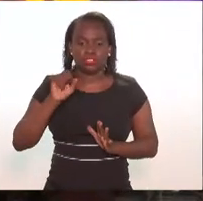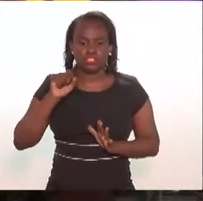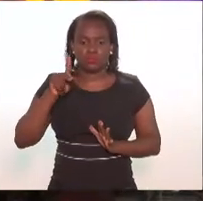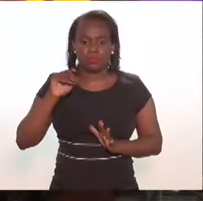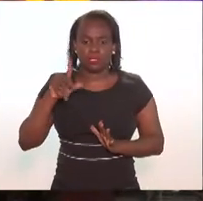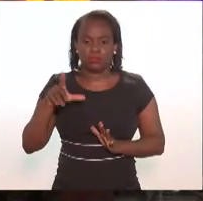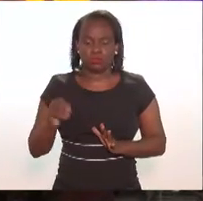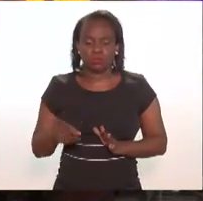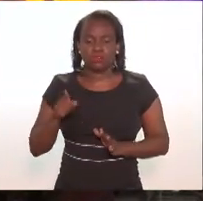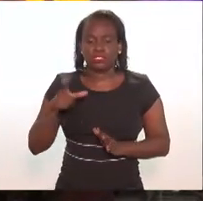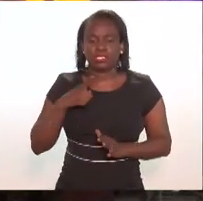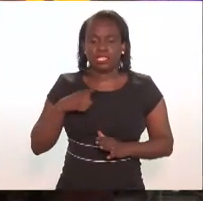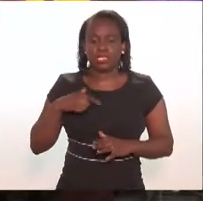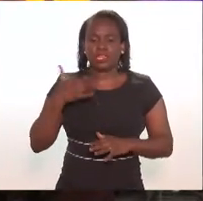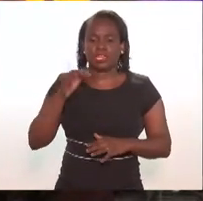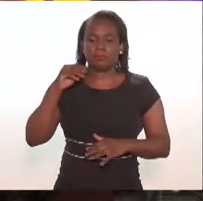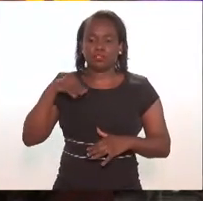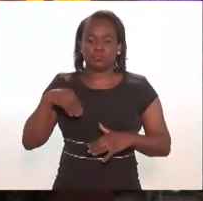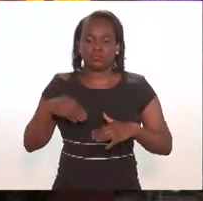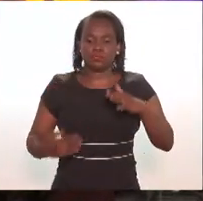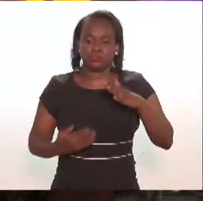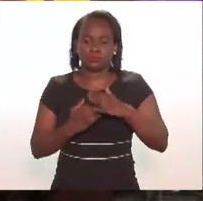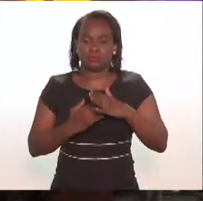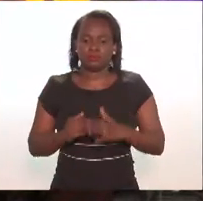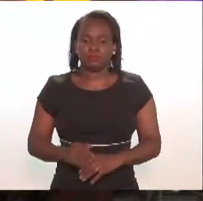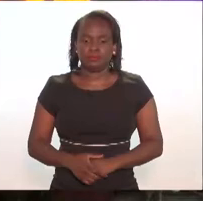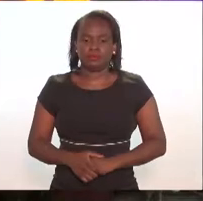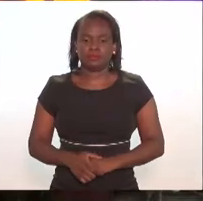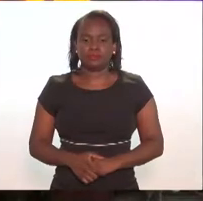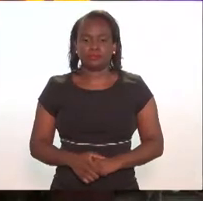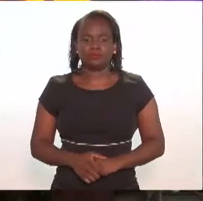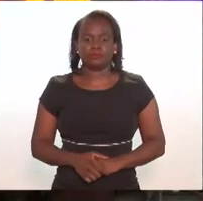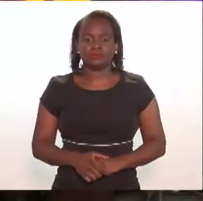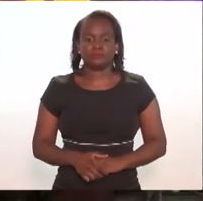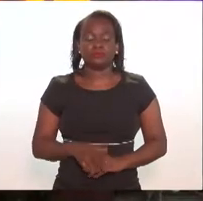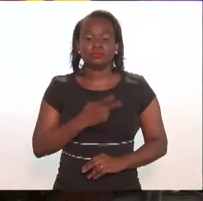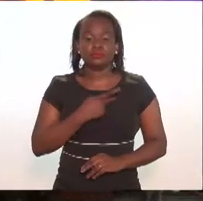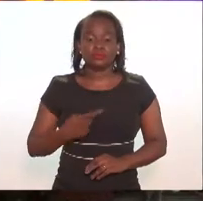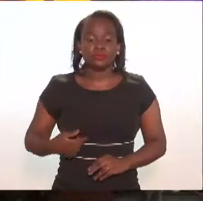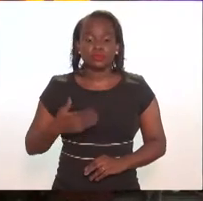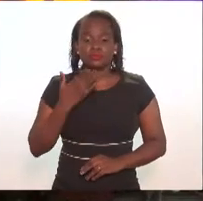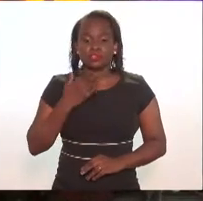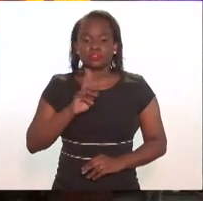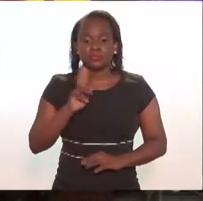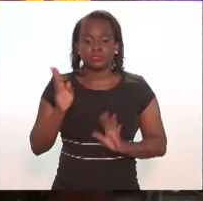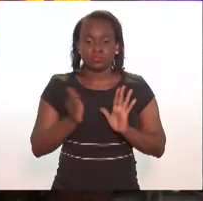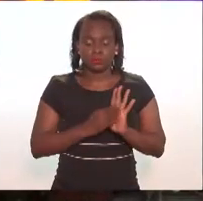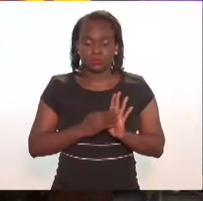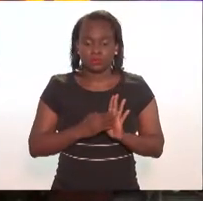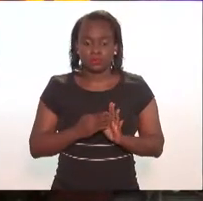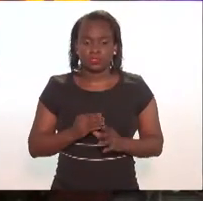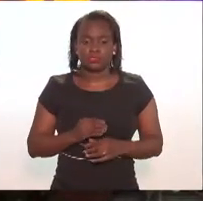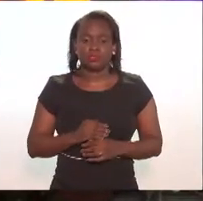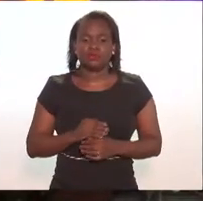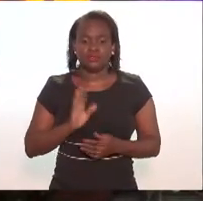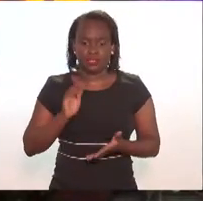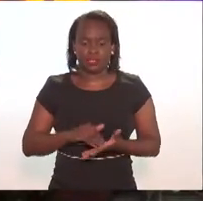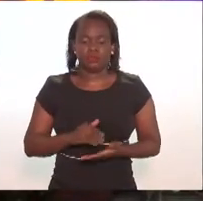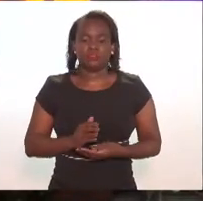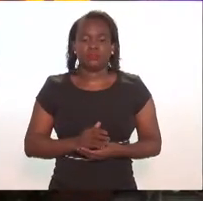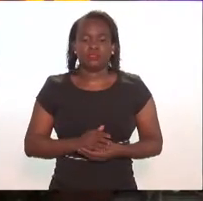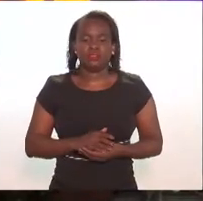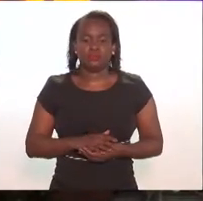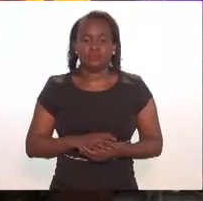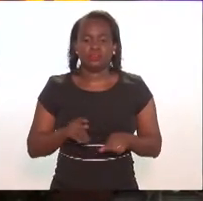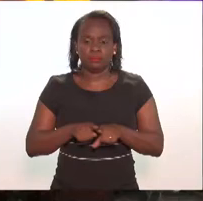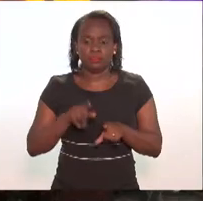Paulo. Vossa Excelência dispõe de 10 minutos no tempo regimental. Presidente, eu gostaria de me inscrever no expediente final. E a